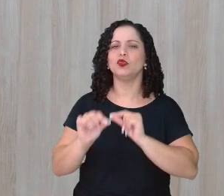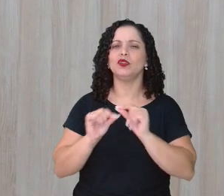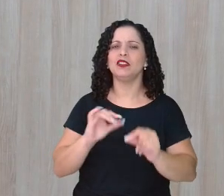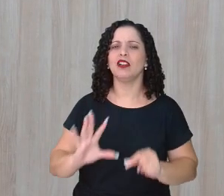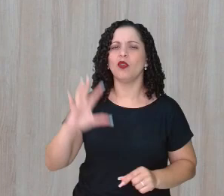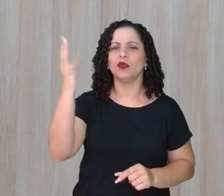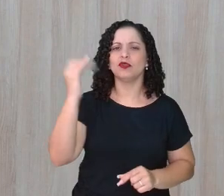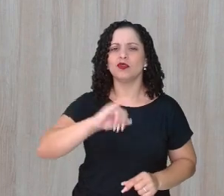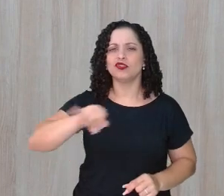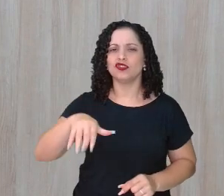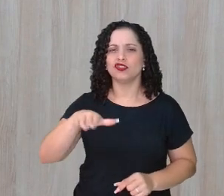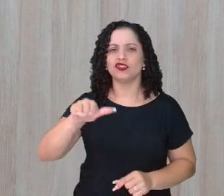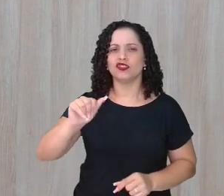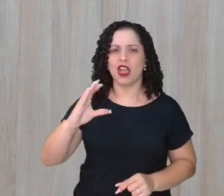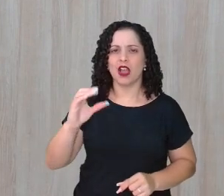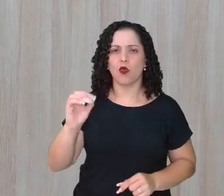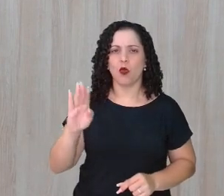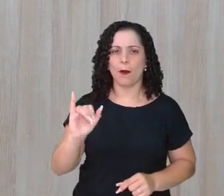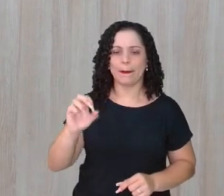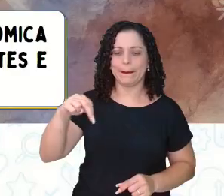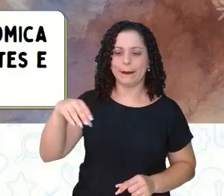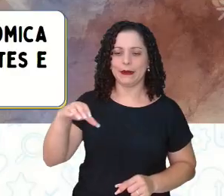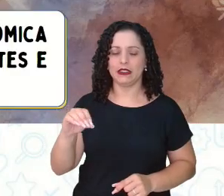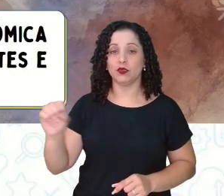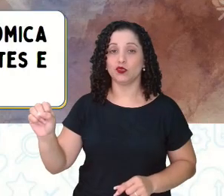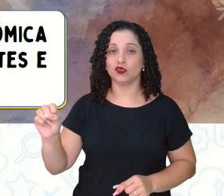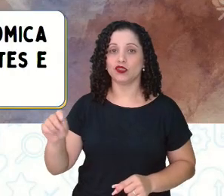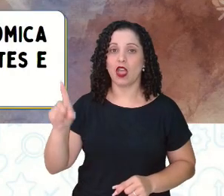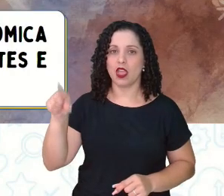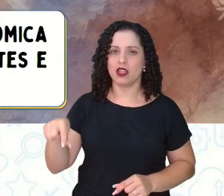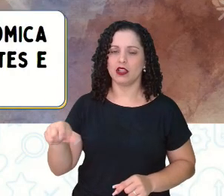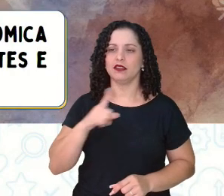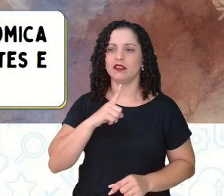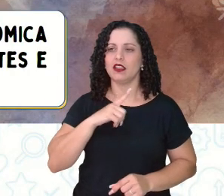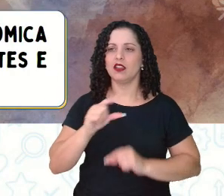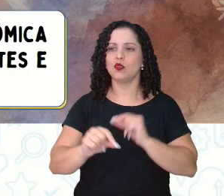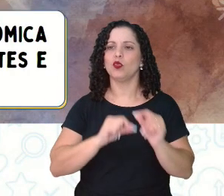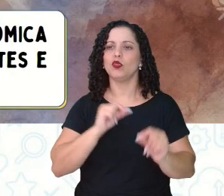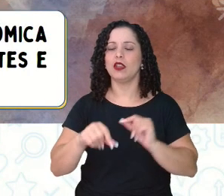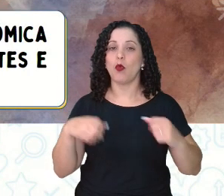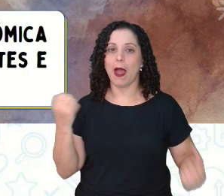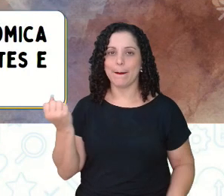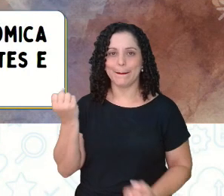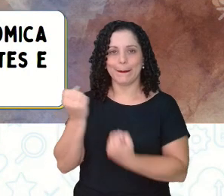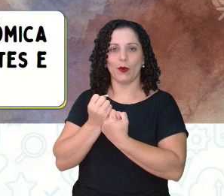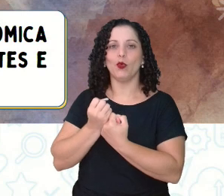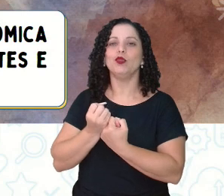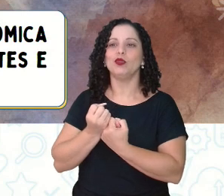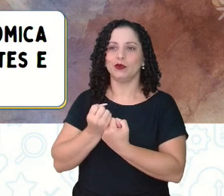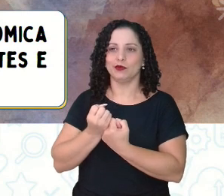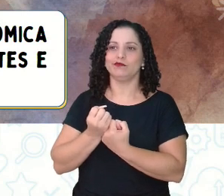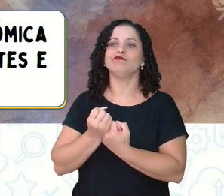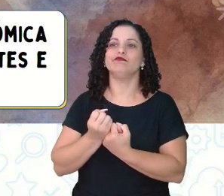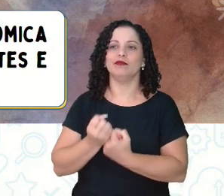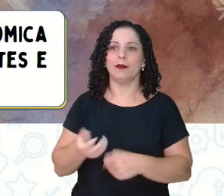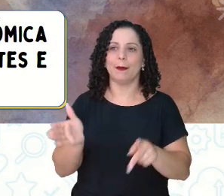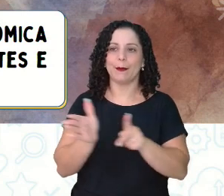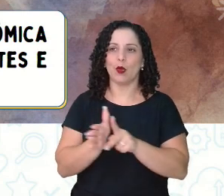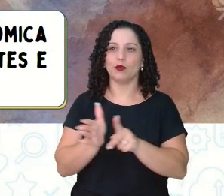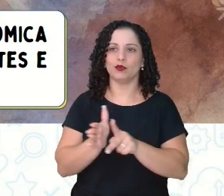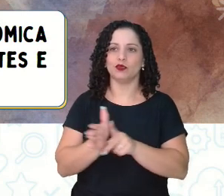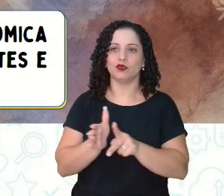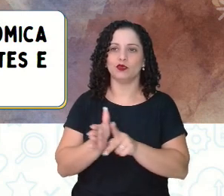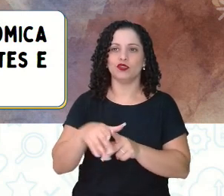jacobinos obtivessem, olhem aí na tela, o apoio dos sans-culottes, como a gente estava falando,